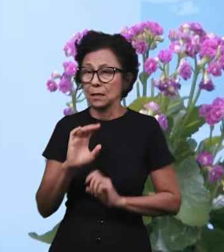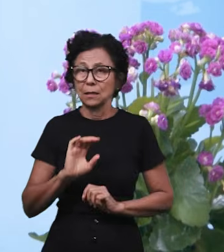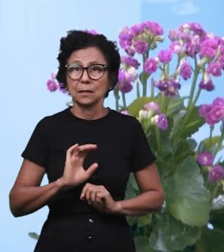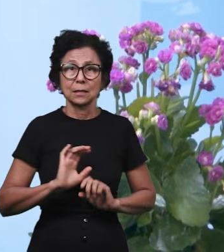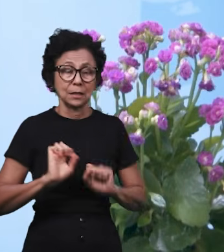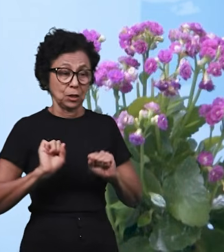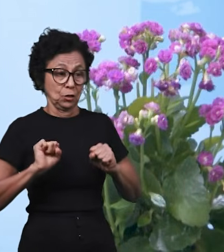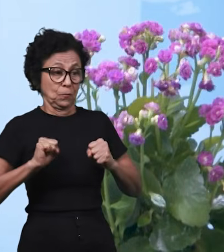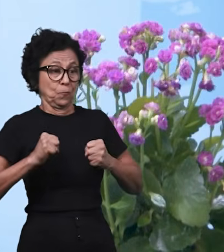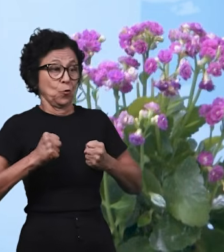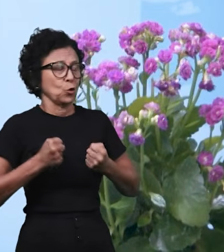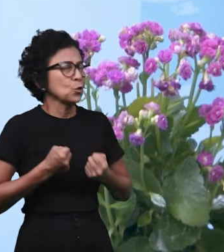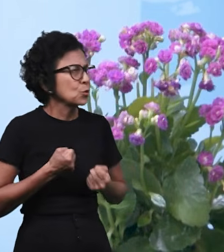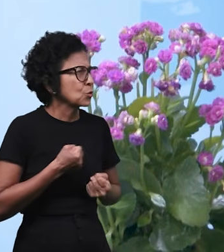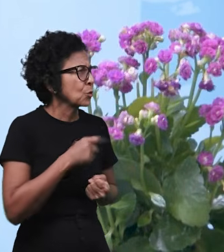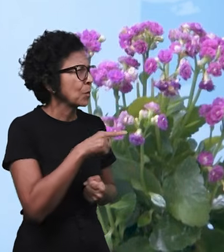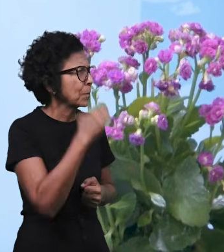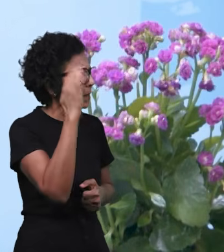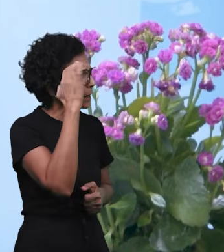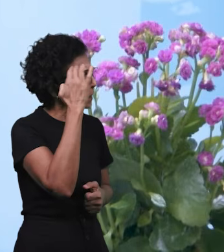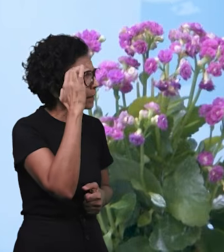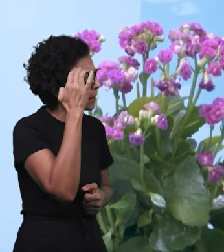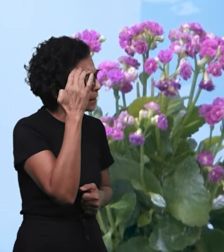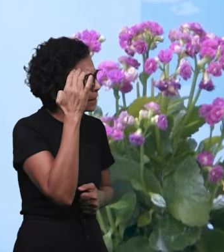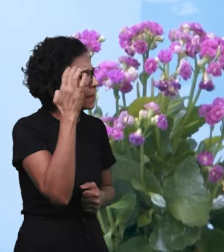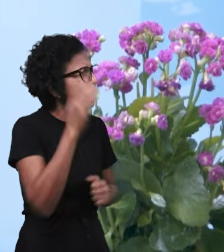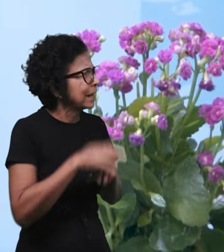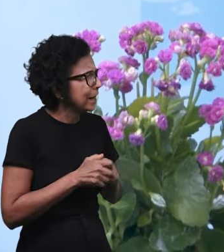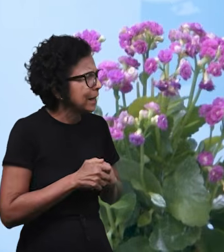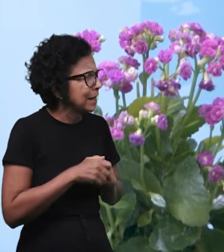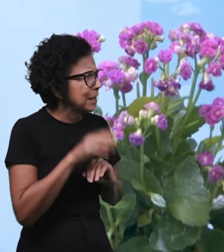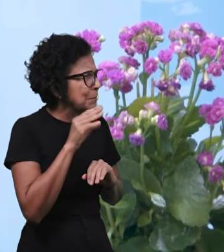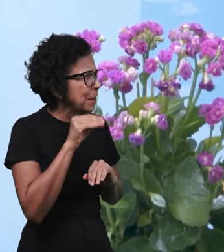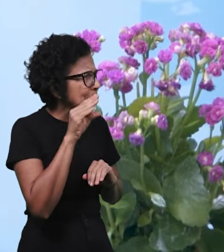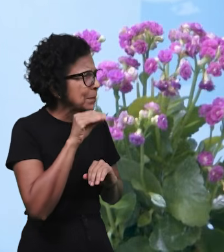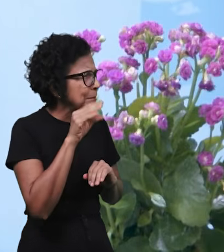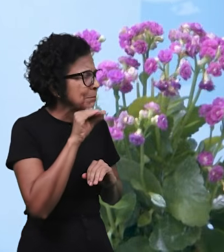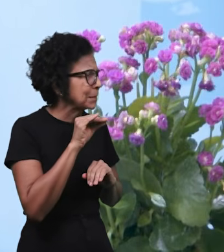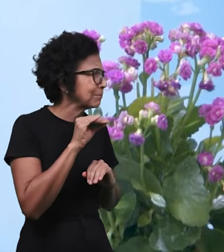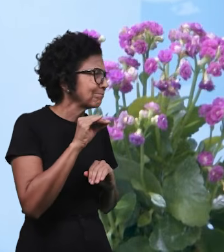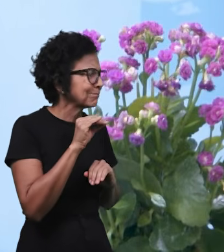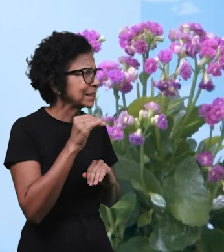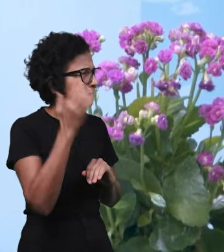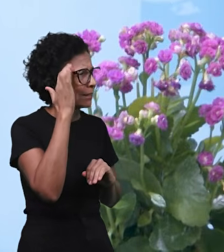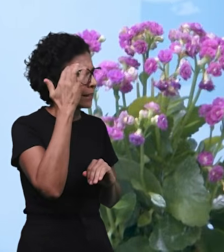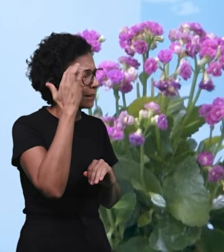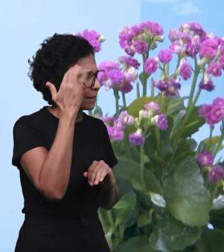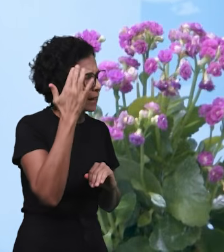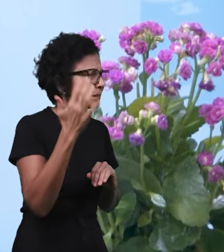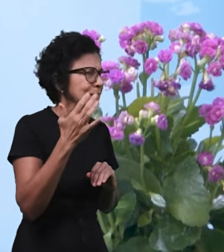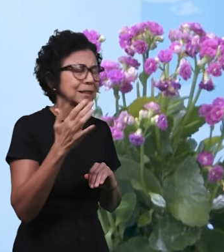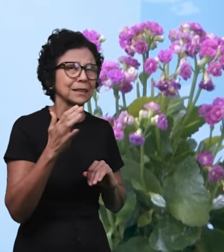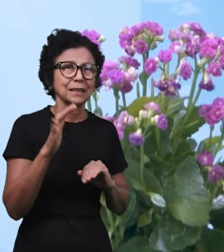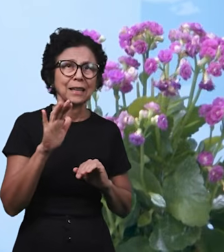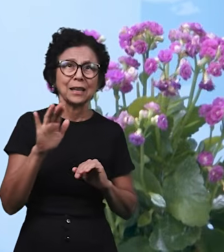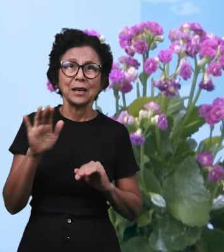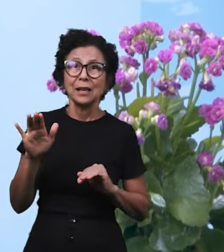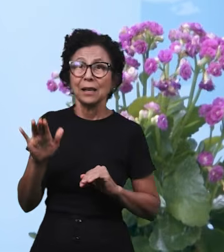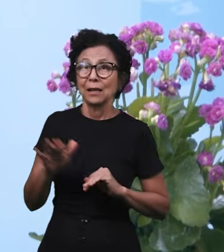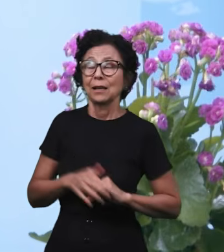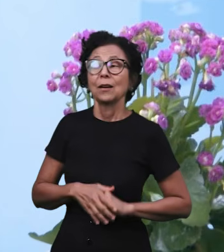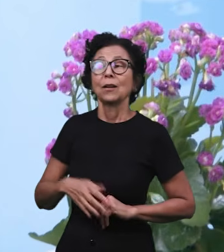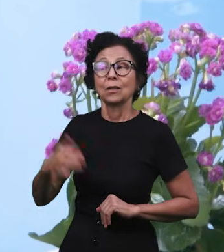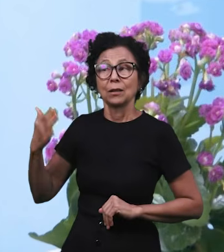por gestos e mímicas, mas para poder se comunicar com ela, para entender o que a Lili estava passando, olha só, teve o esforço